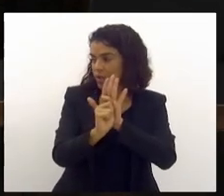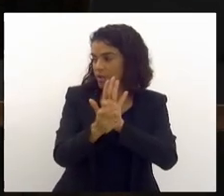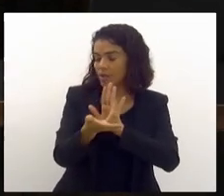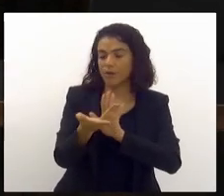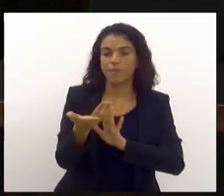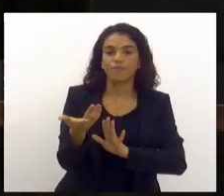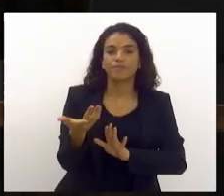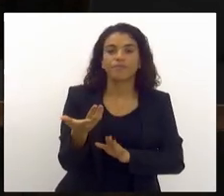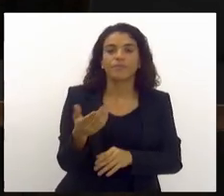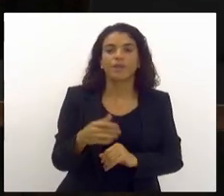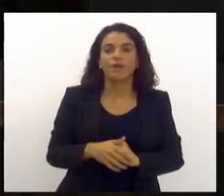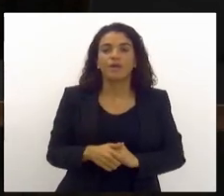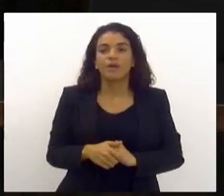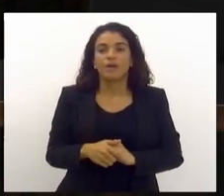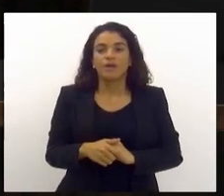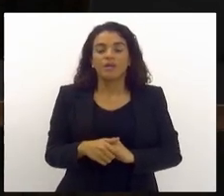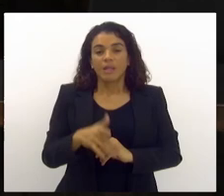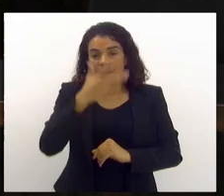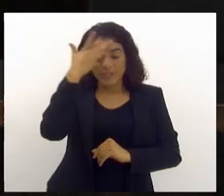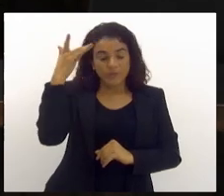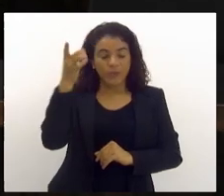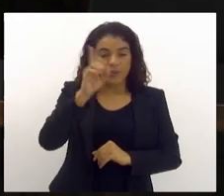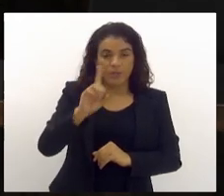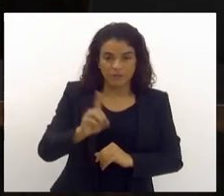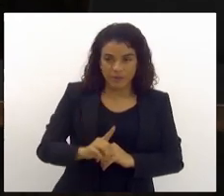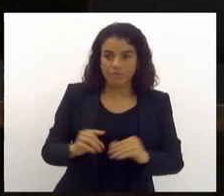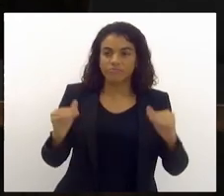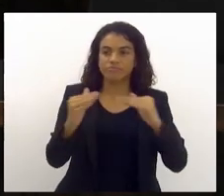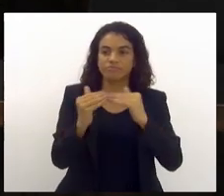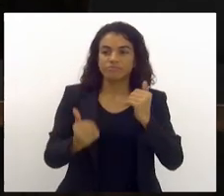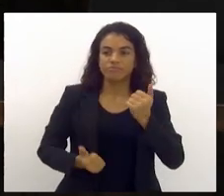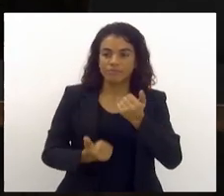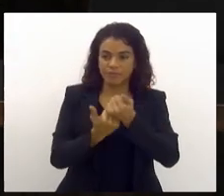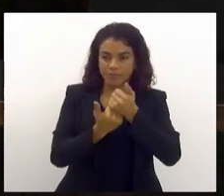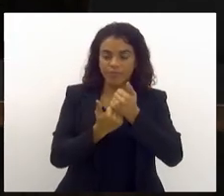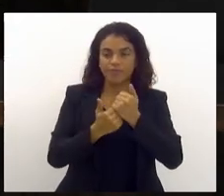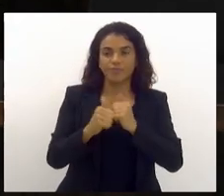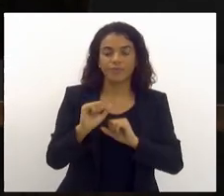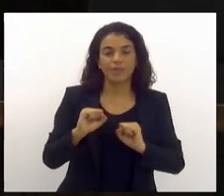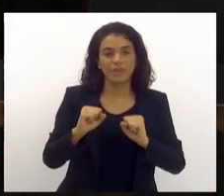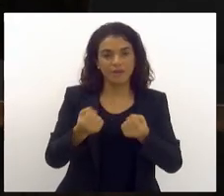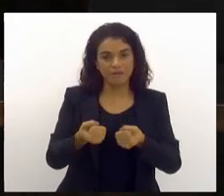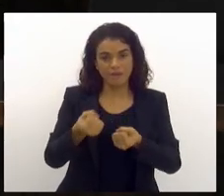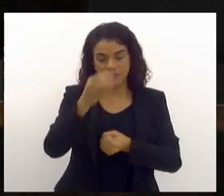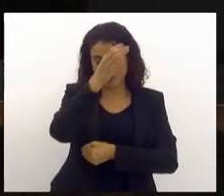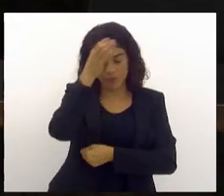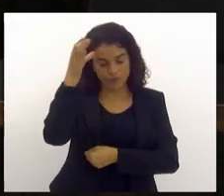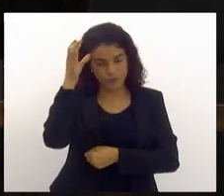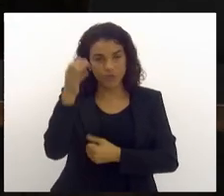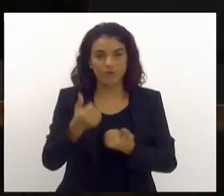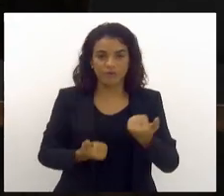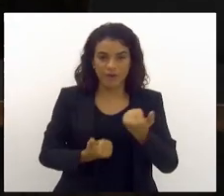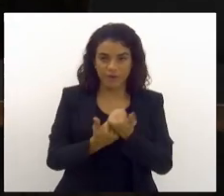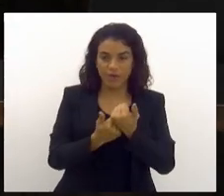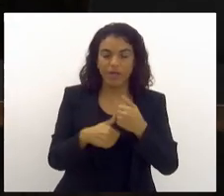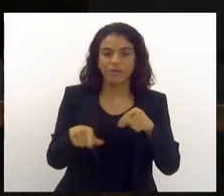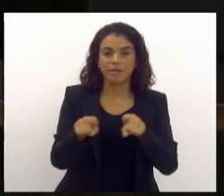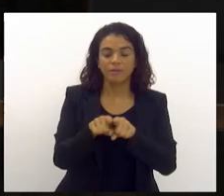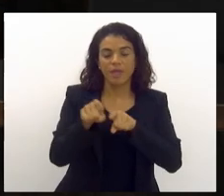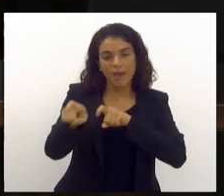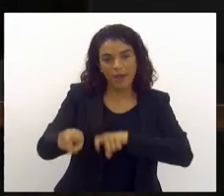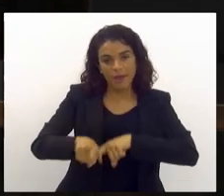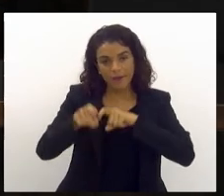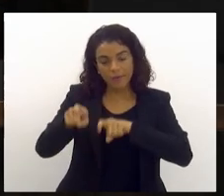geral, favorável, da Pessoa com Deficiência, favorável, de Defesa do Consumidor, favorável, de